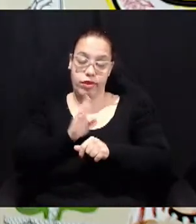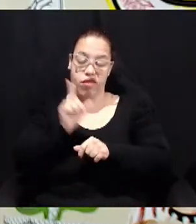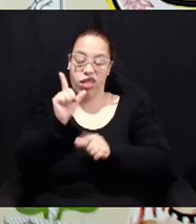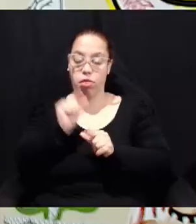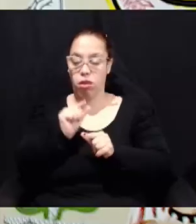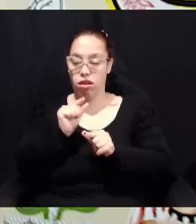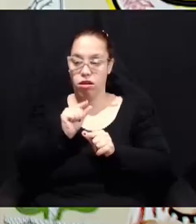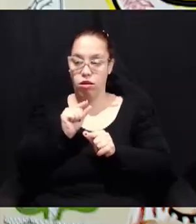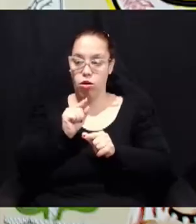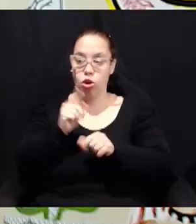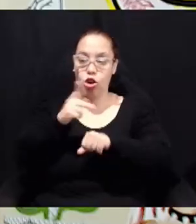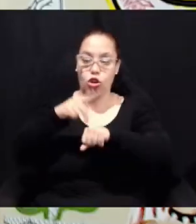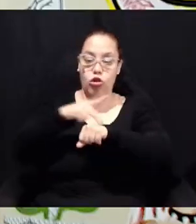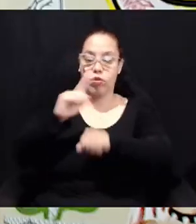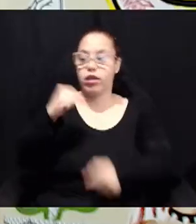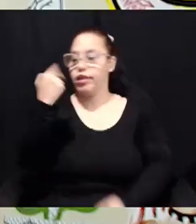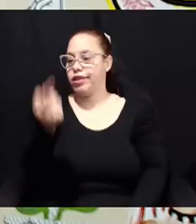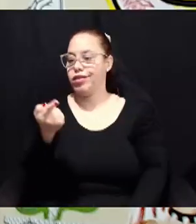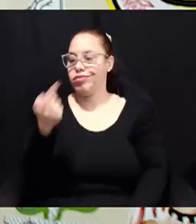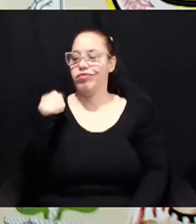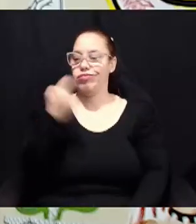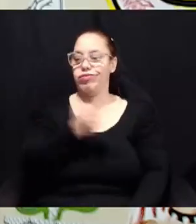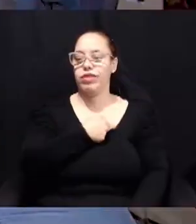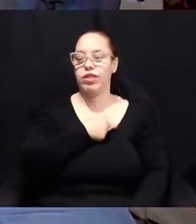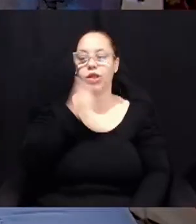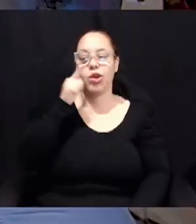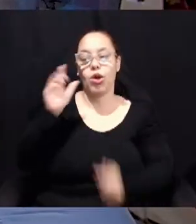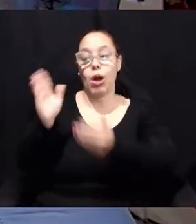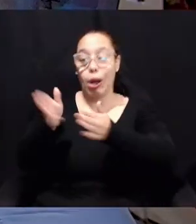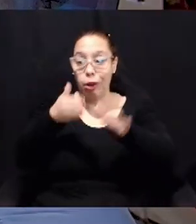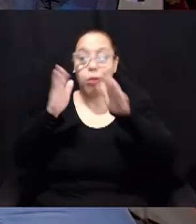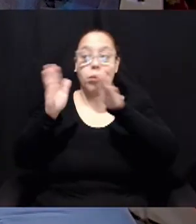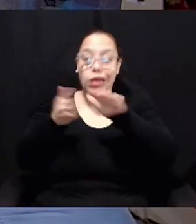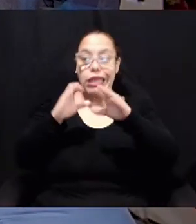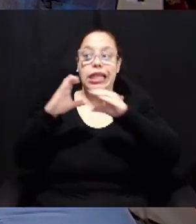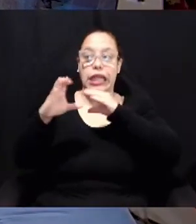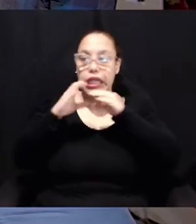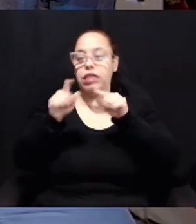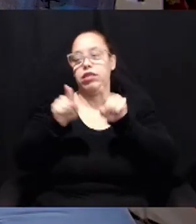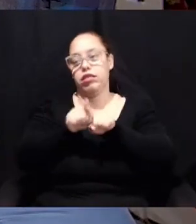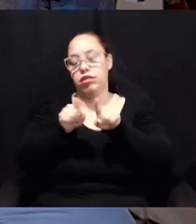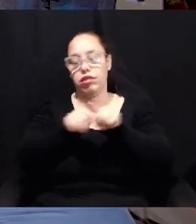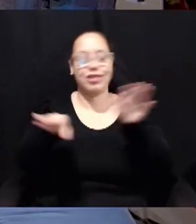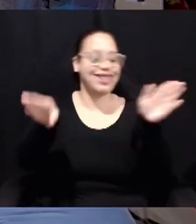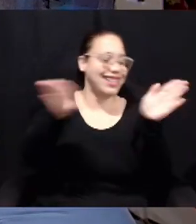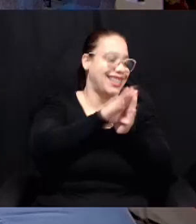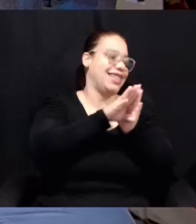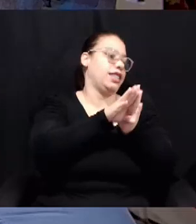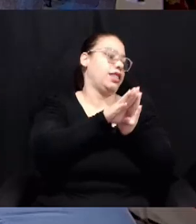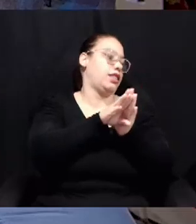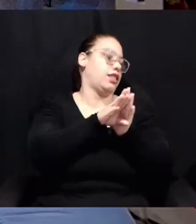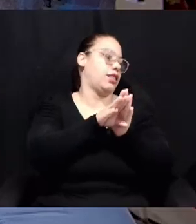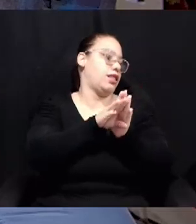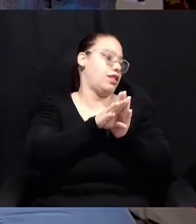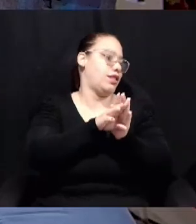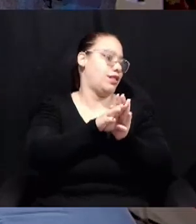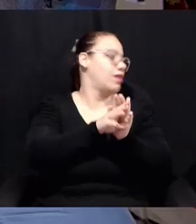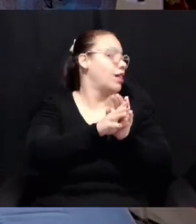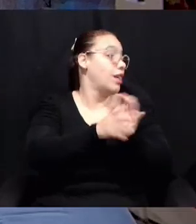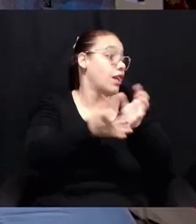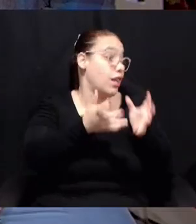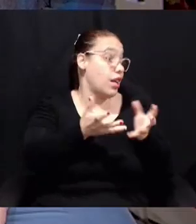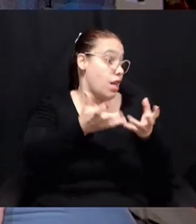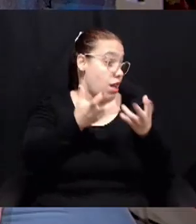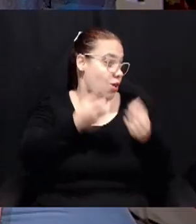estrangeiro, até pela nossa capacidade de conseguir comunicar, né? De chegar. Quem quer consumir esse quadrinho, né?